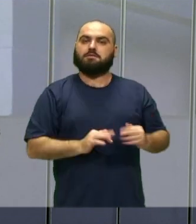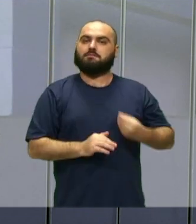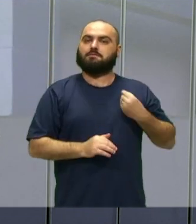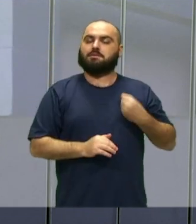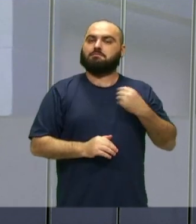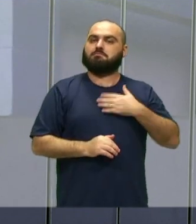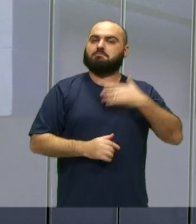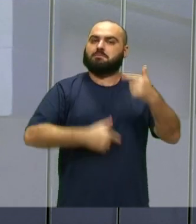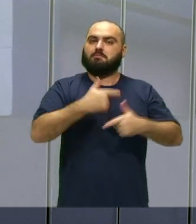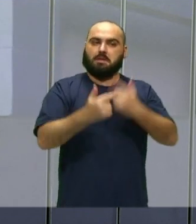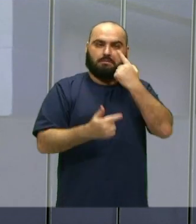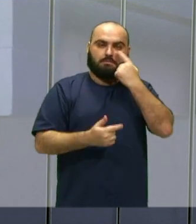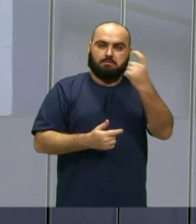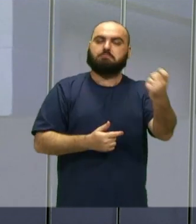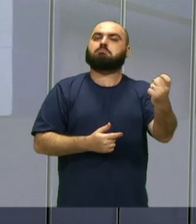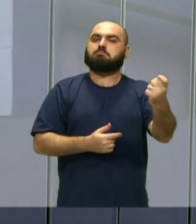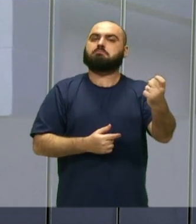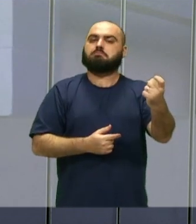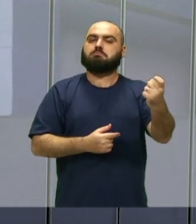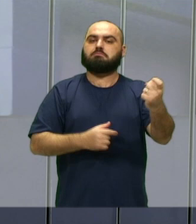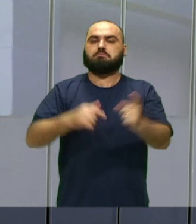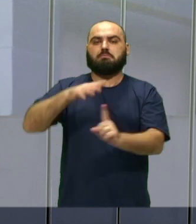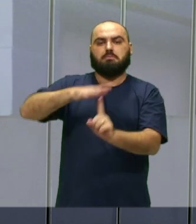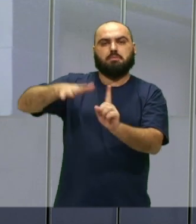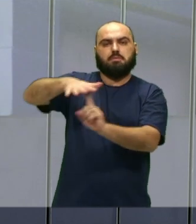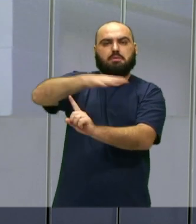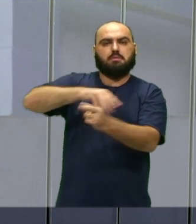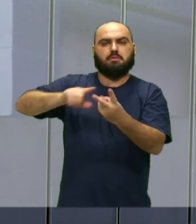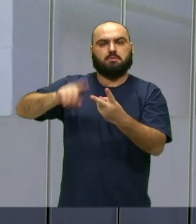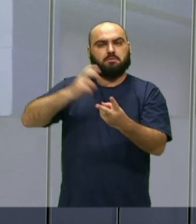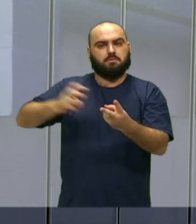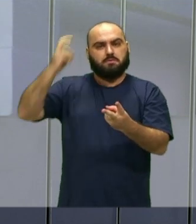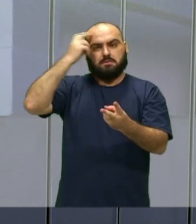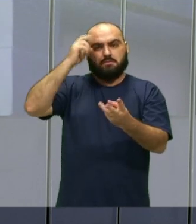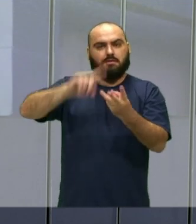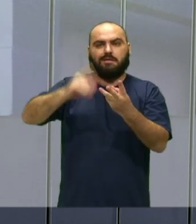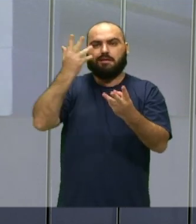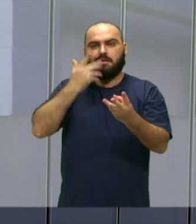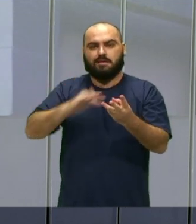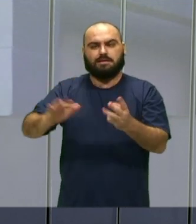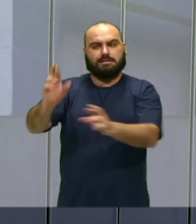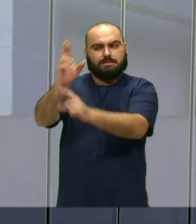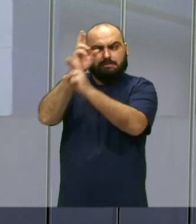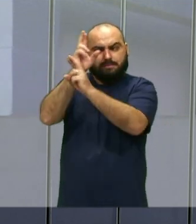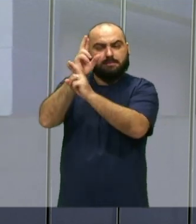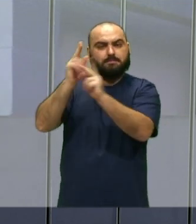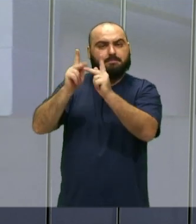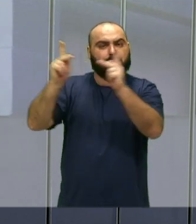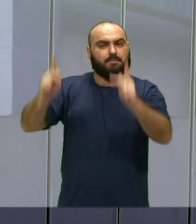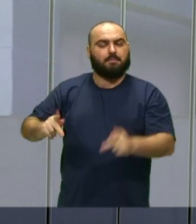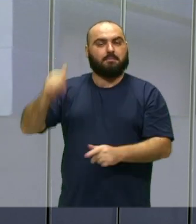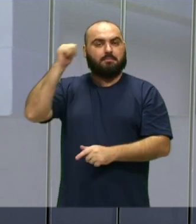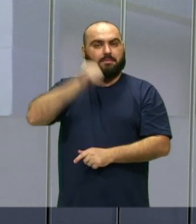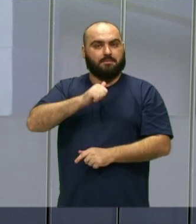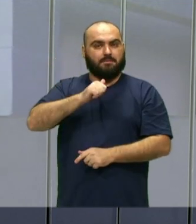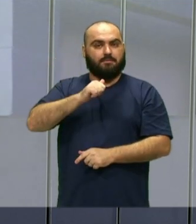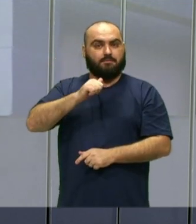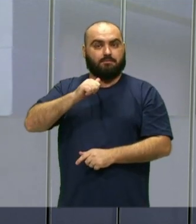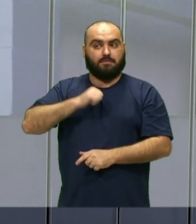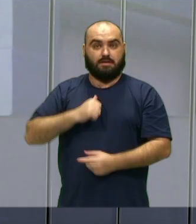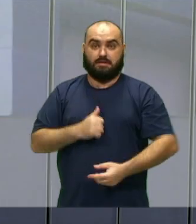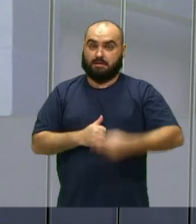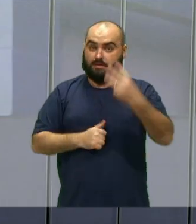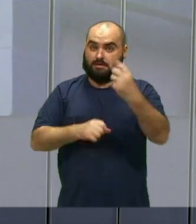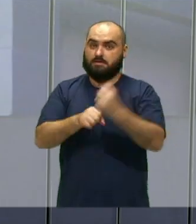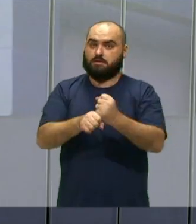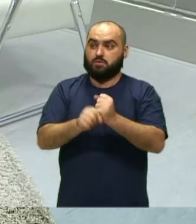me interesso muito, que é para trabalhar com o meio ambiente, com a cultura, com as crianças e especialmente com a Procuradoria da Mulher. Eu estou seguindo agora pelo 3º ano,